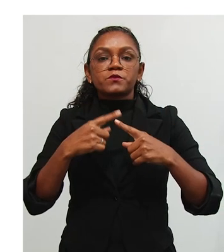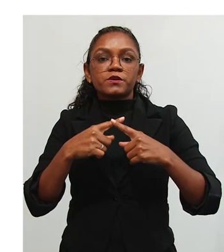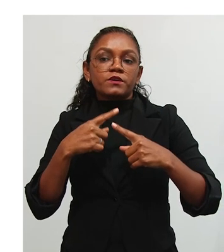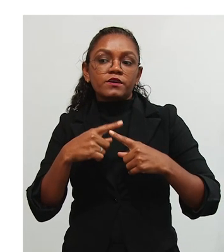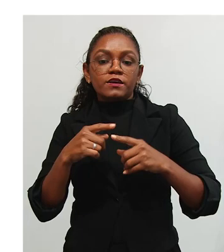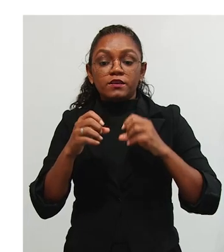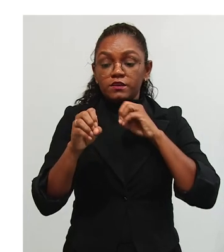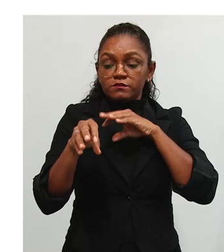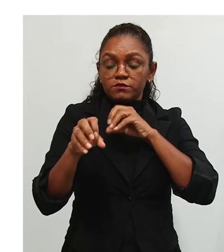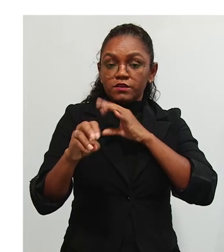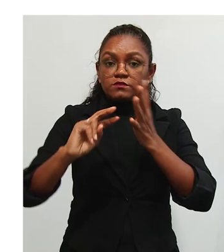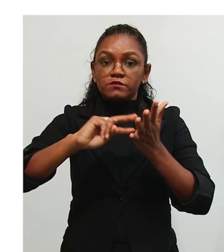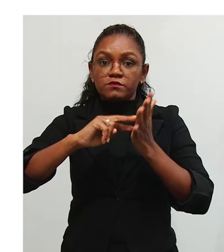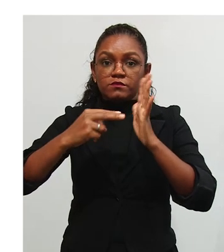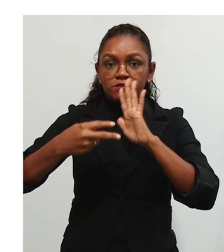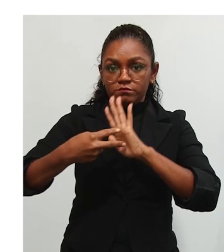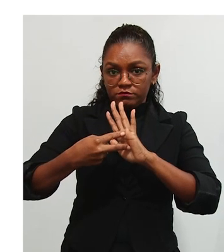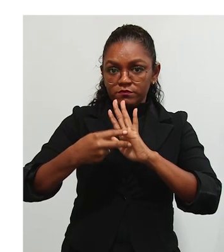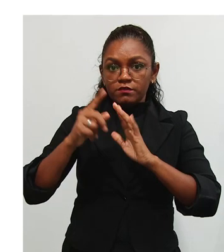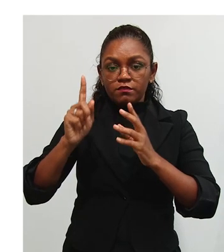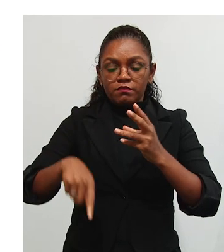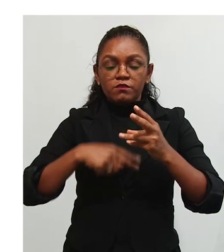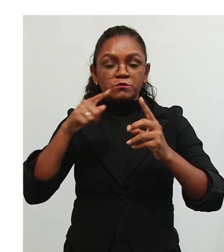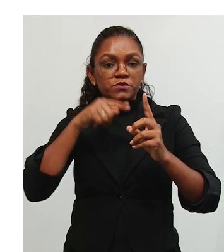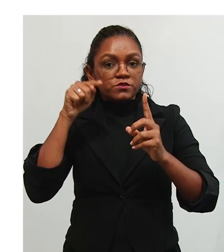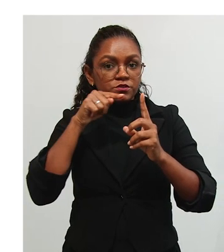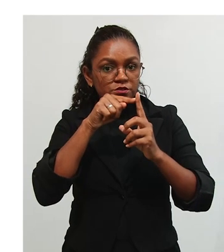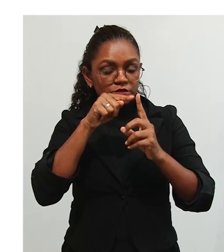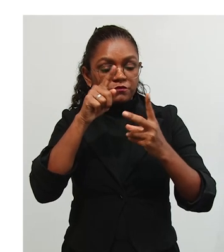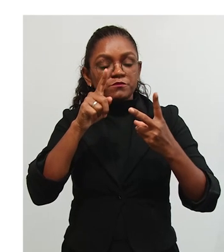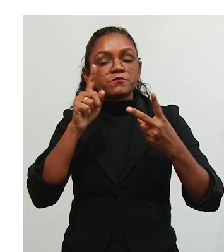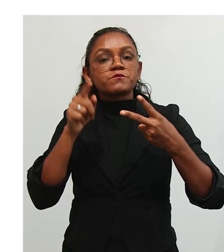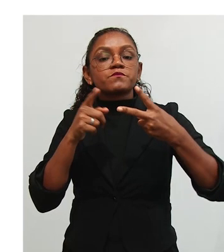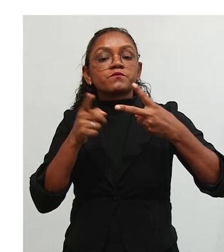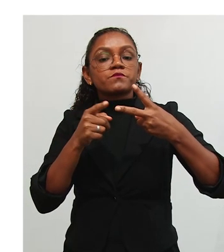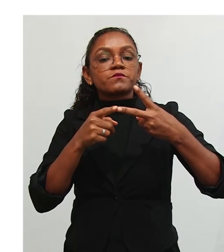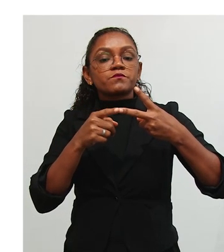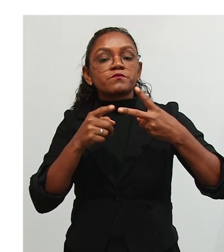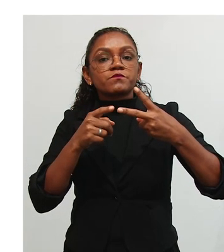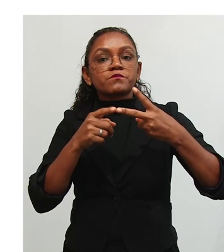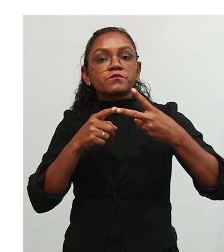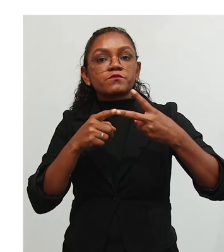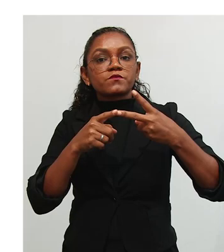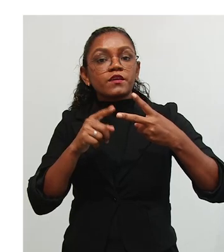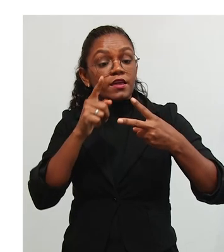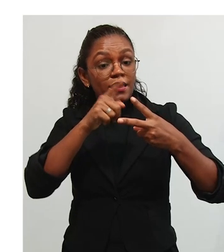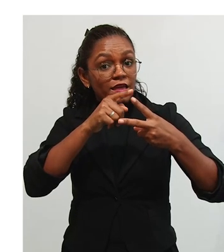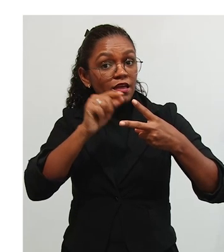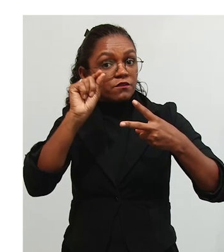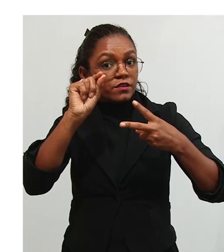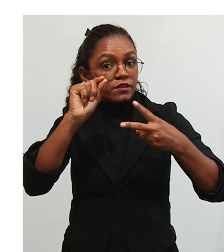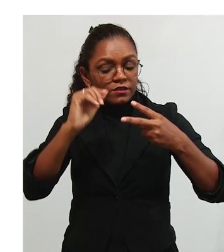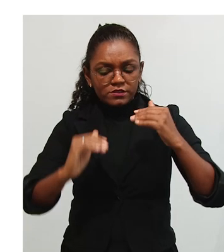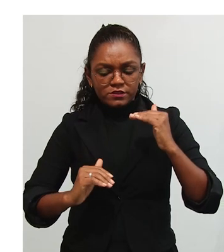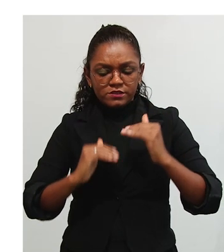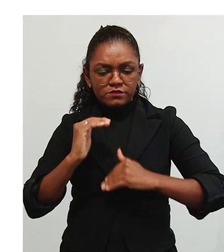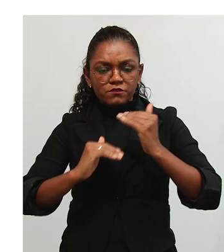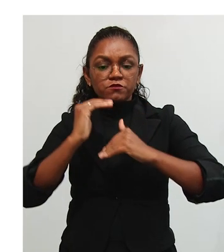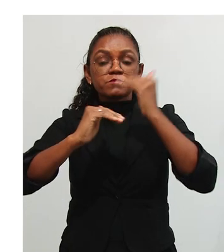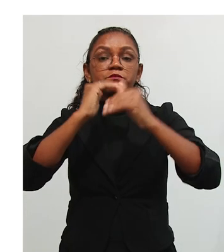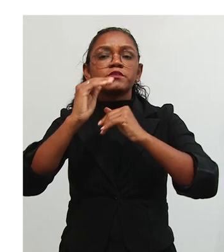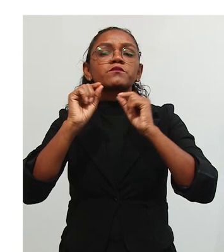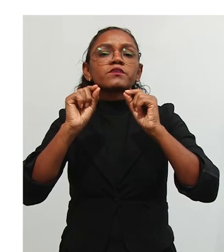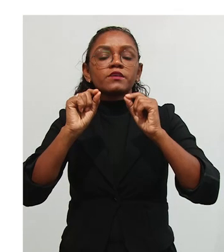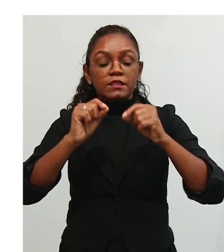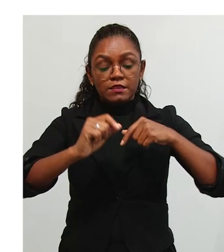queremos, com a educação, e a educação é isso, o objetivo, o pleno desenvolvimento, esse desenvolvimento para